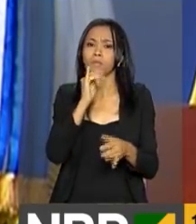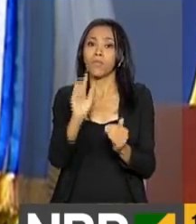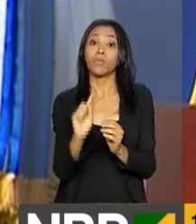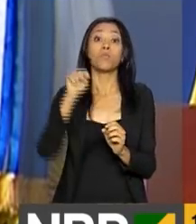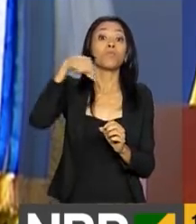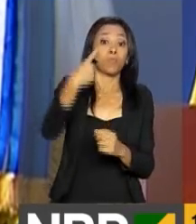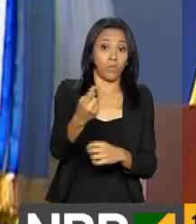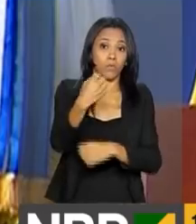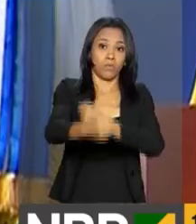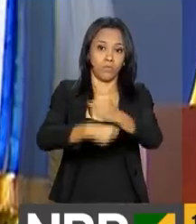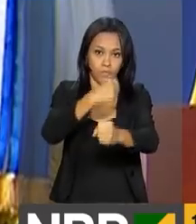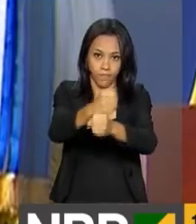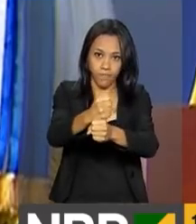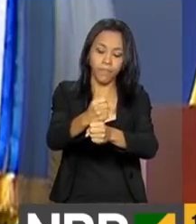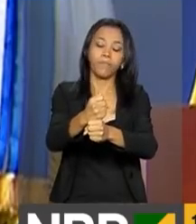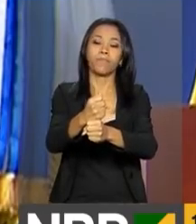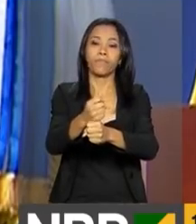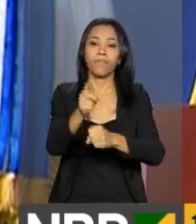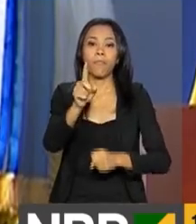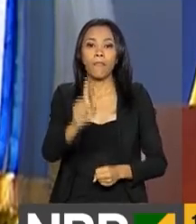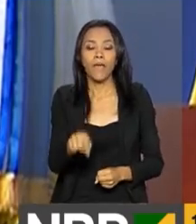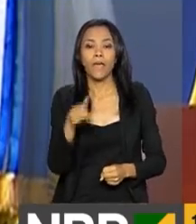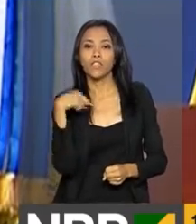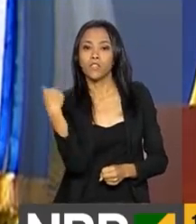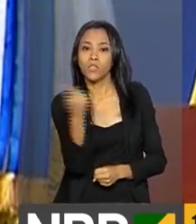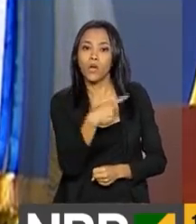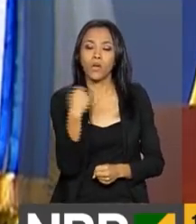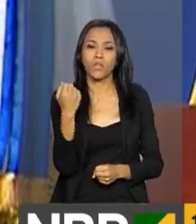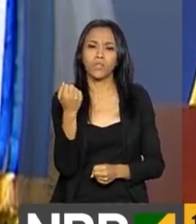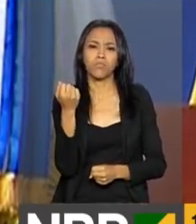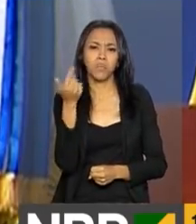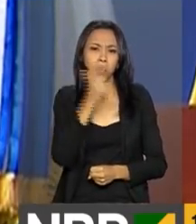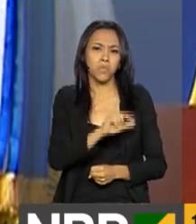a possibilidade é de nós alcançar mais